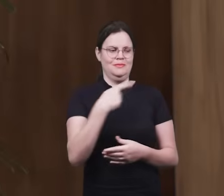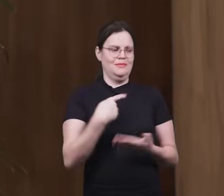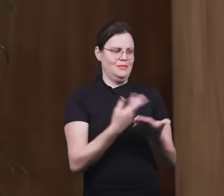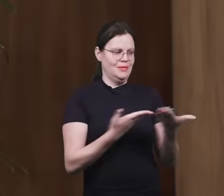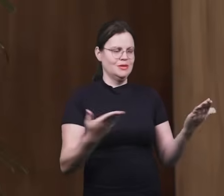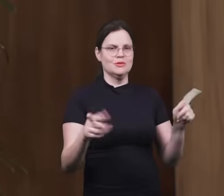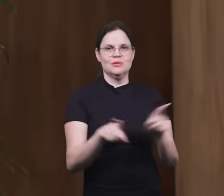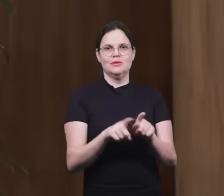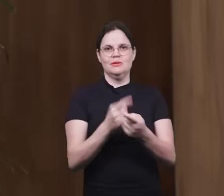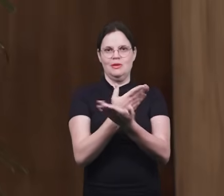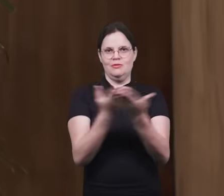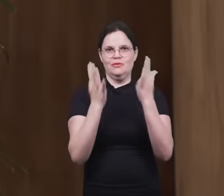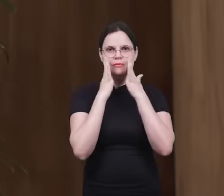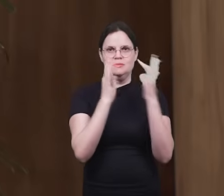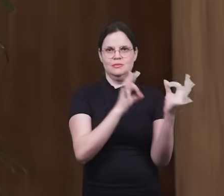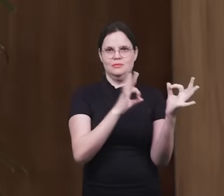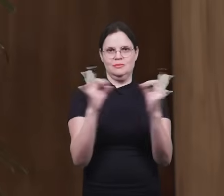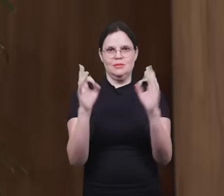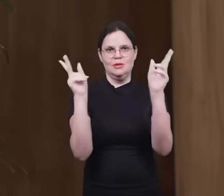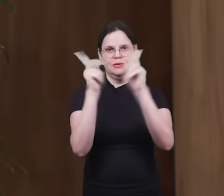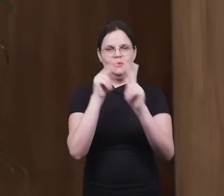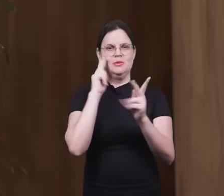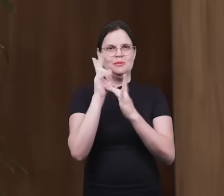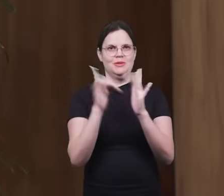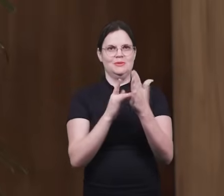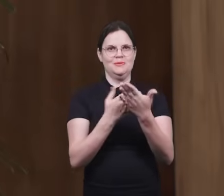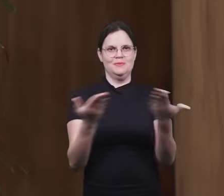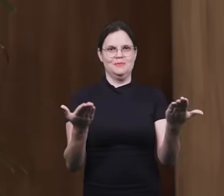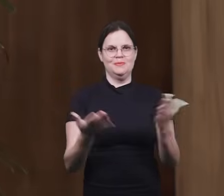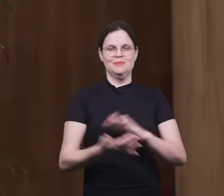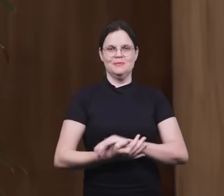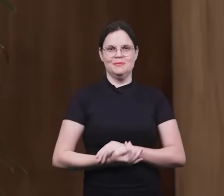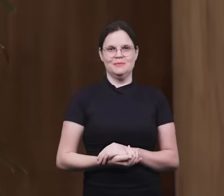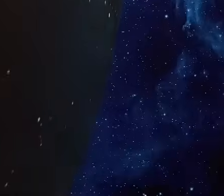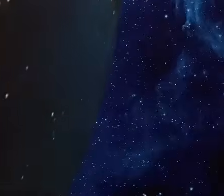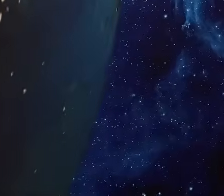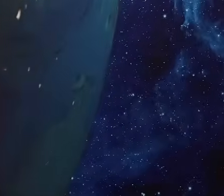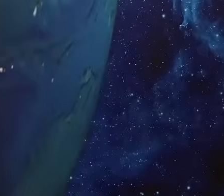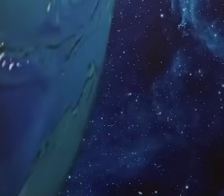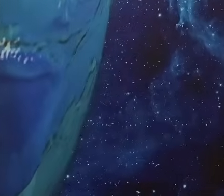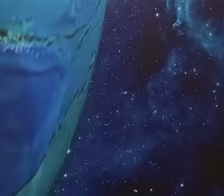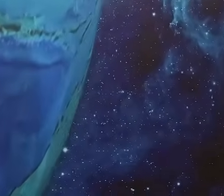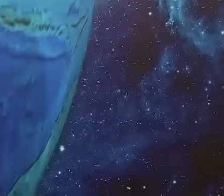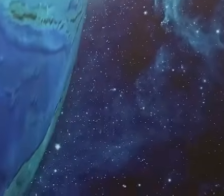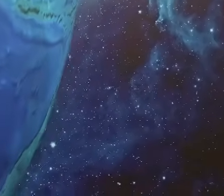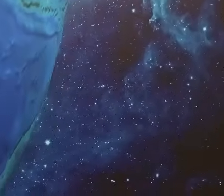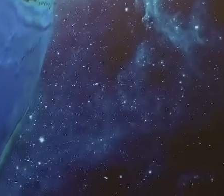estão aqui e a todos que nos acompanham, com a paz do Senhor Jesus.